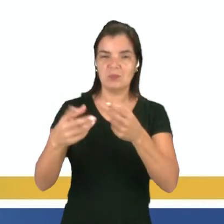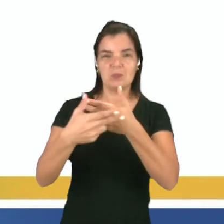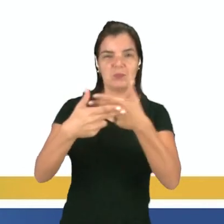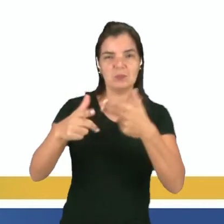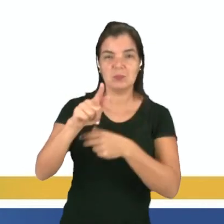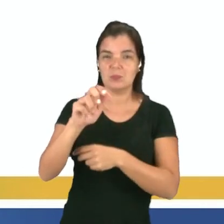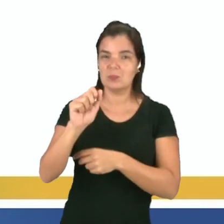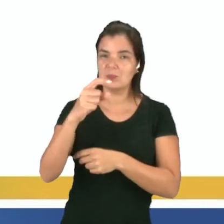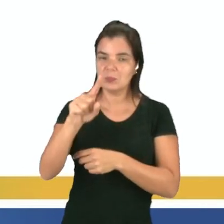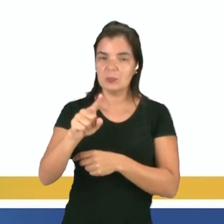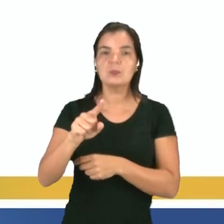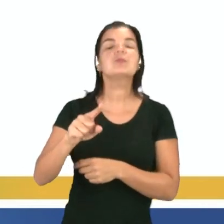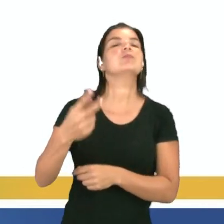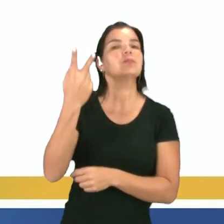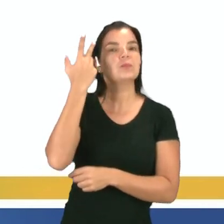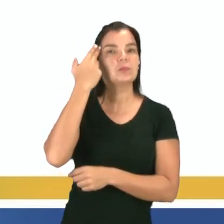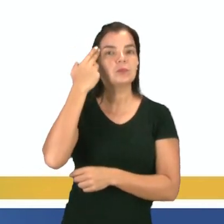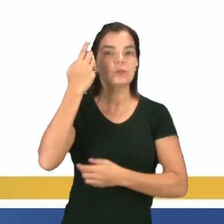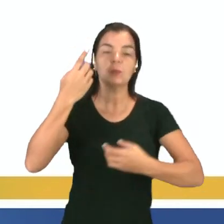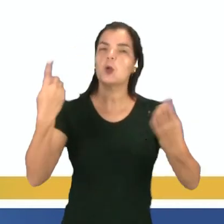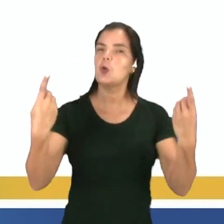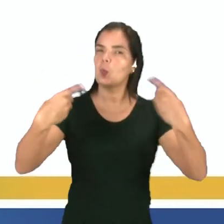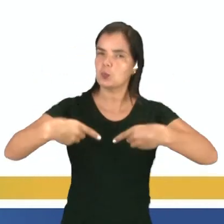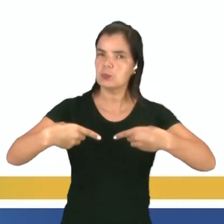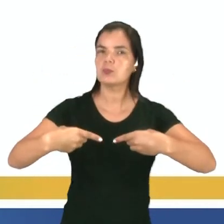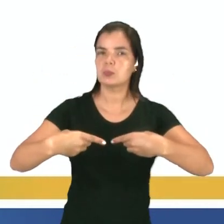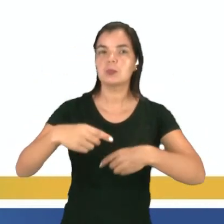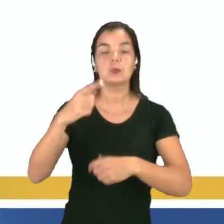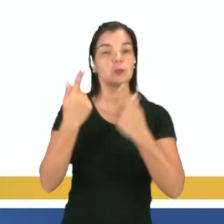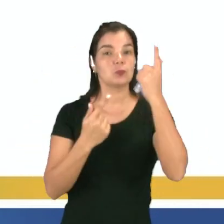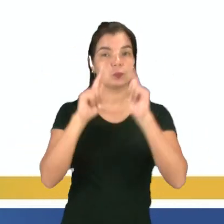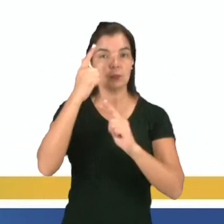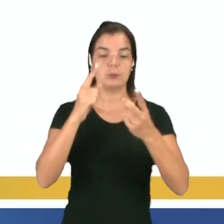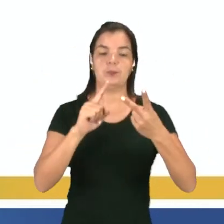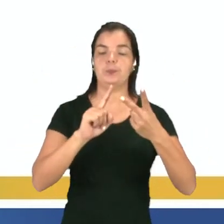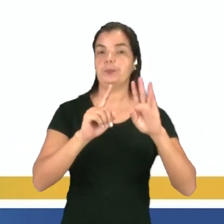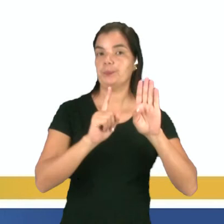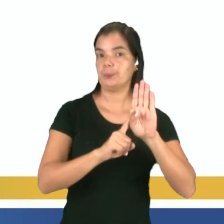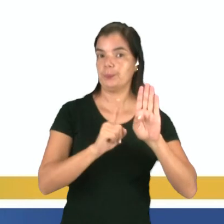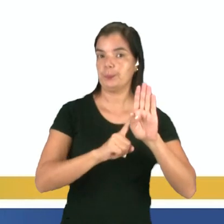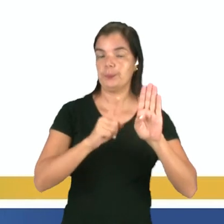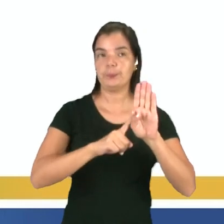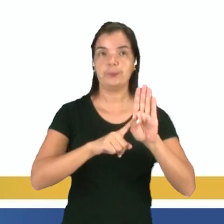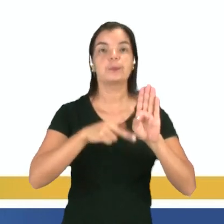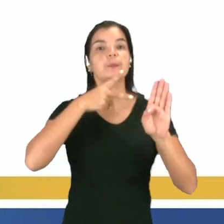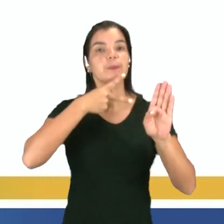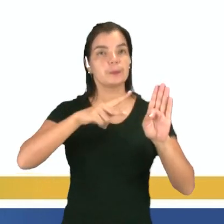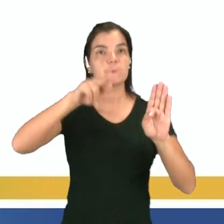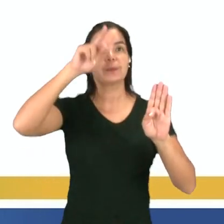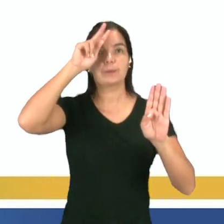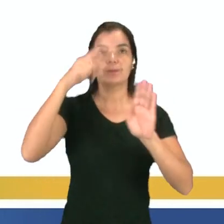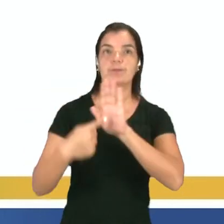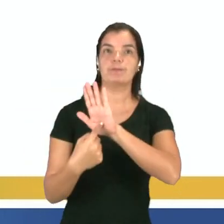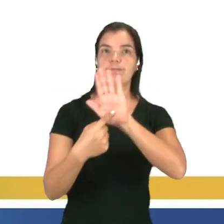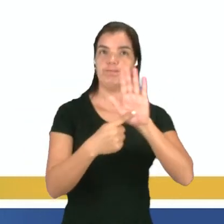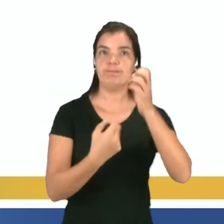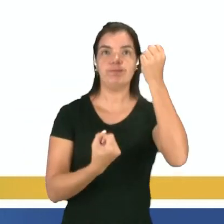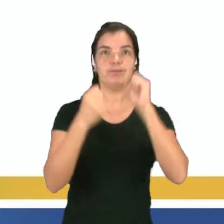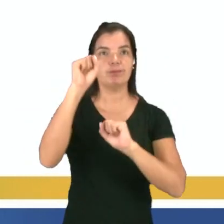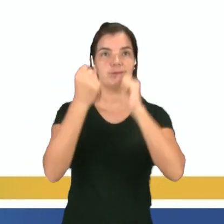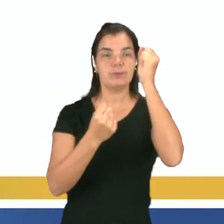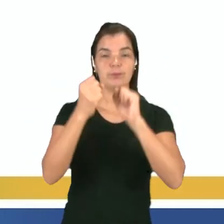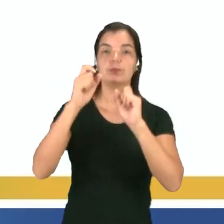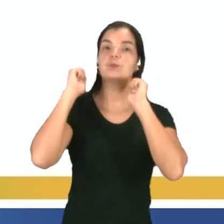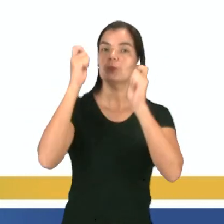gás natural e intensos conflitos com o Chile? Ou letra B, Peru, país com grande destaque na indústria pesqueira